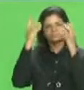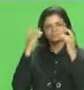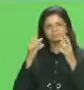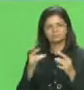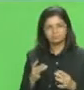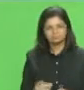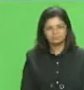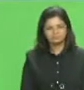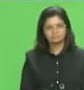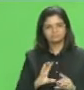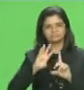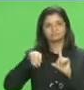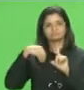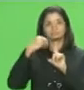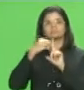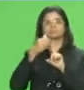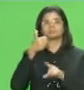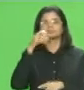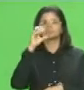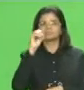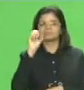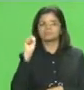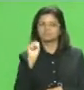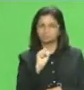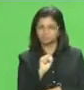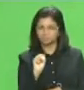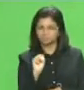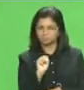será acrescido de 10 segundos como compensação.